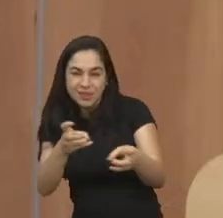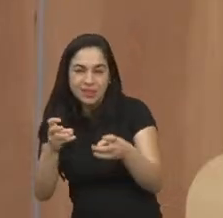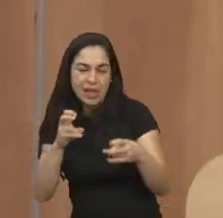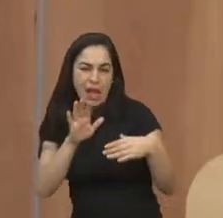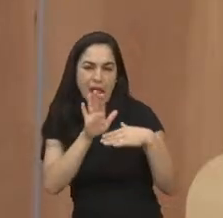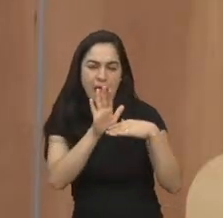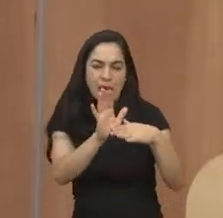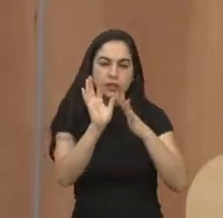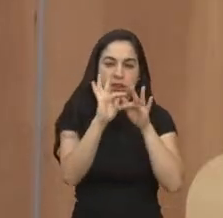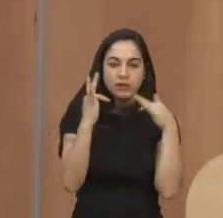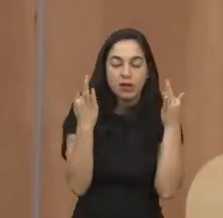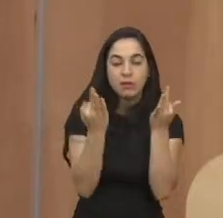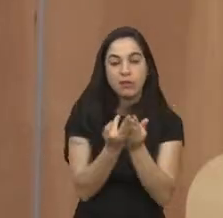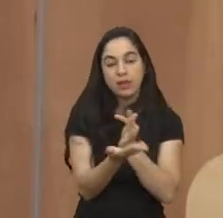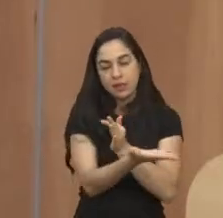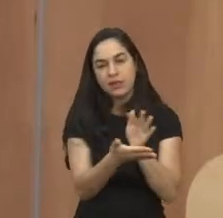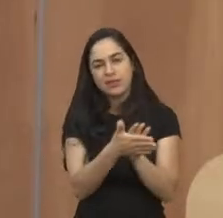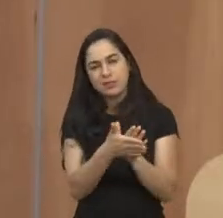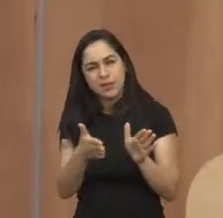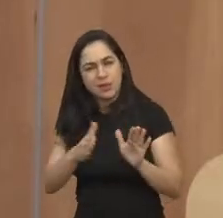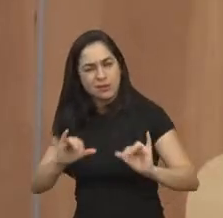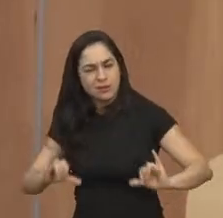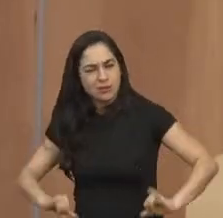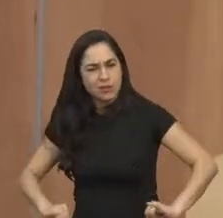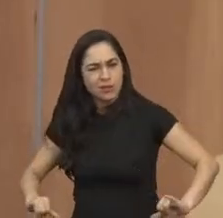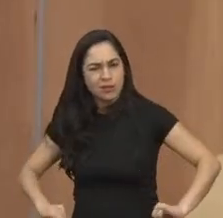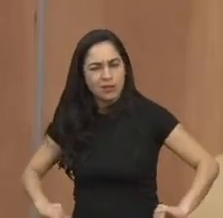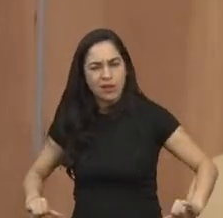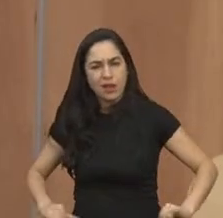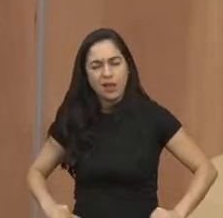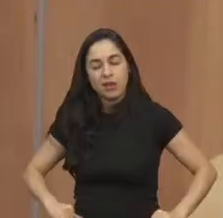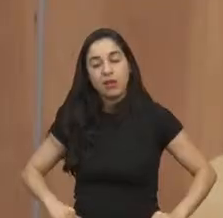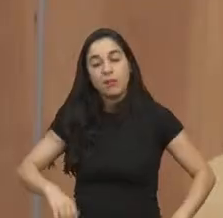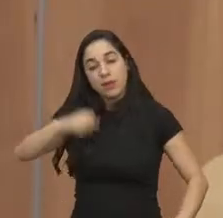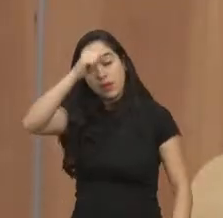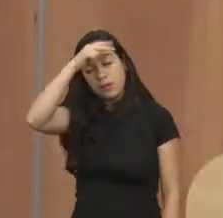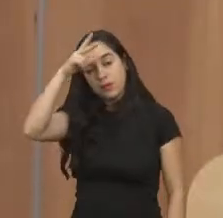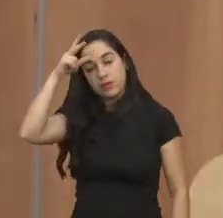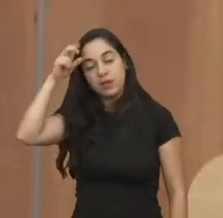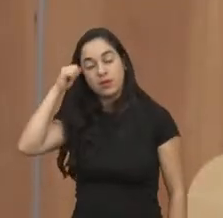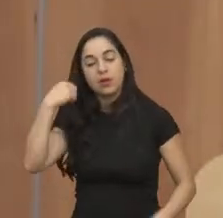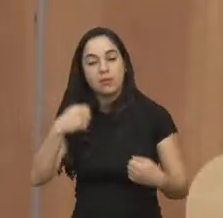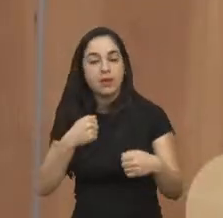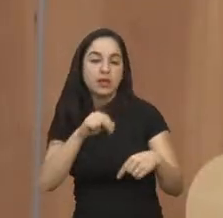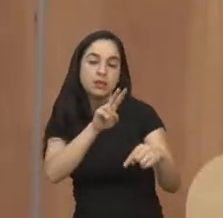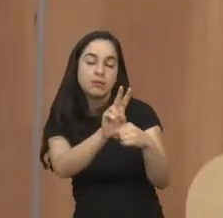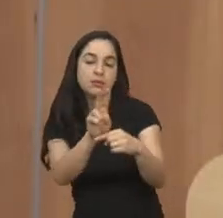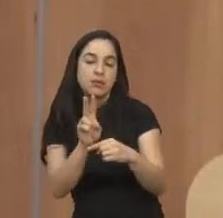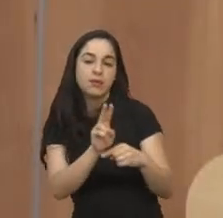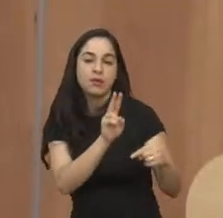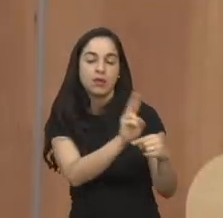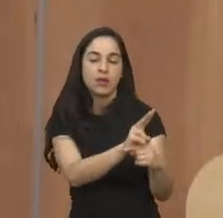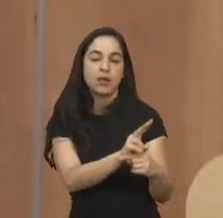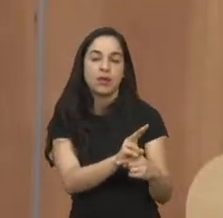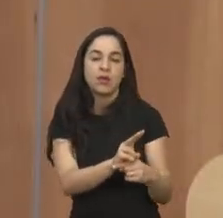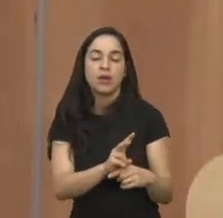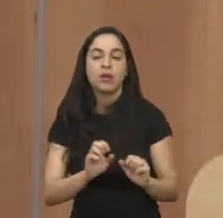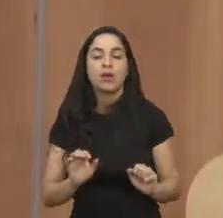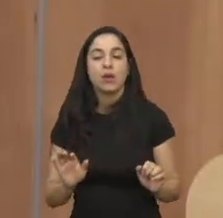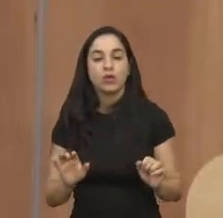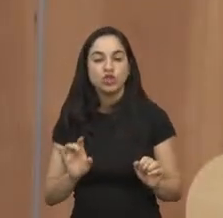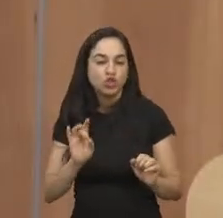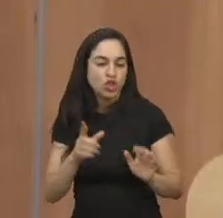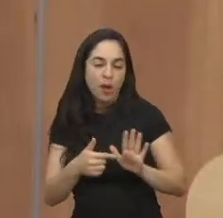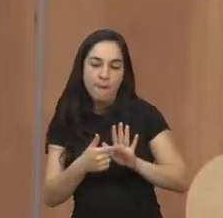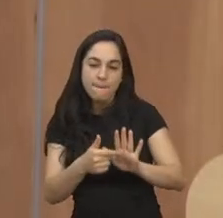atravessam esse momento, o município extrapola de forma positiva em seu papel de proteção, uma vez que oferta não apenas um